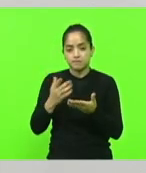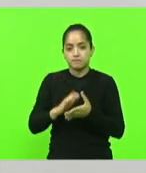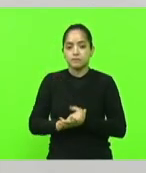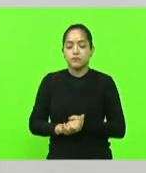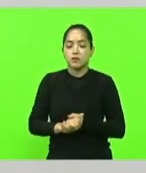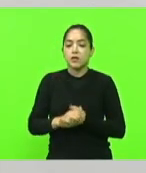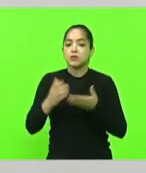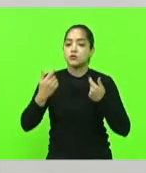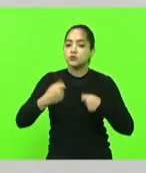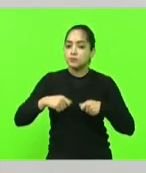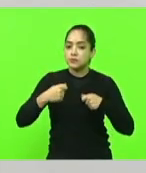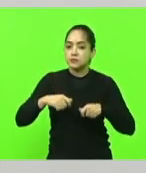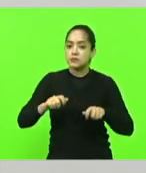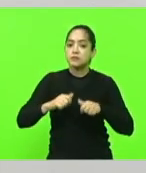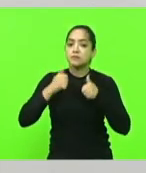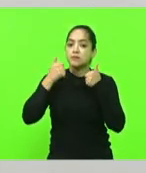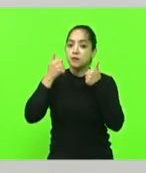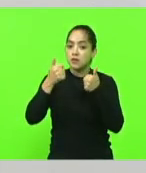precisa melhorar